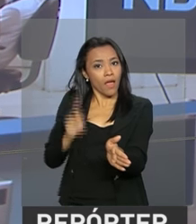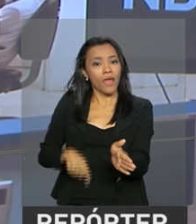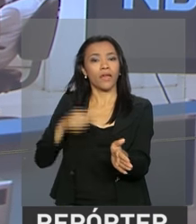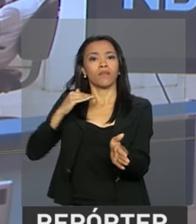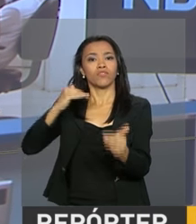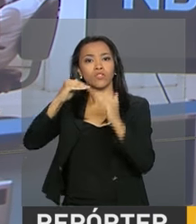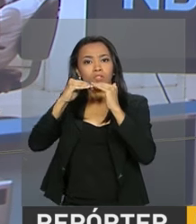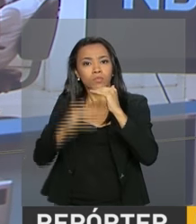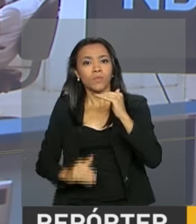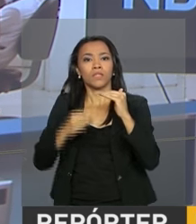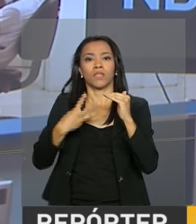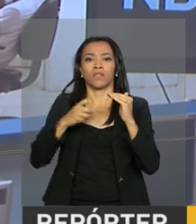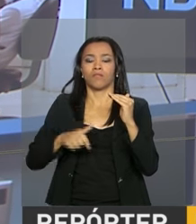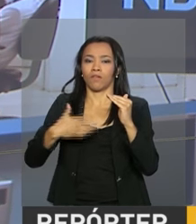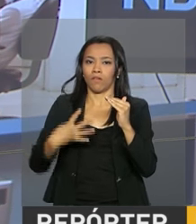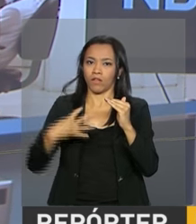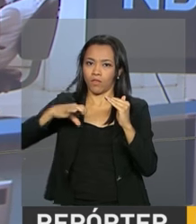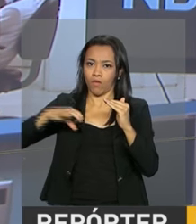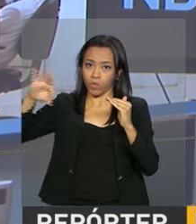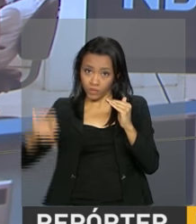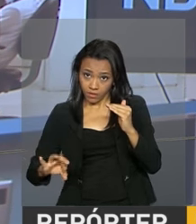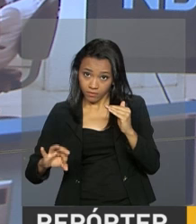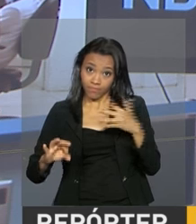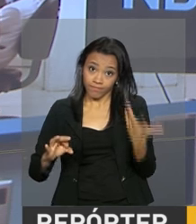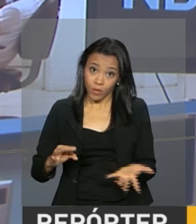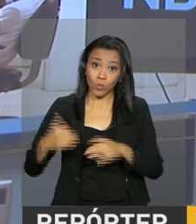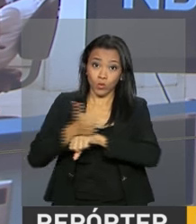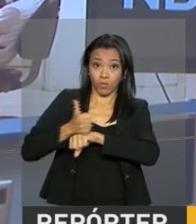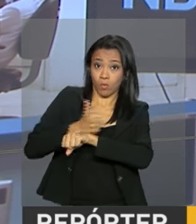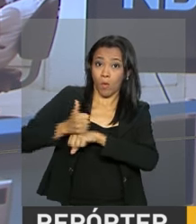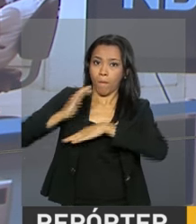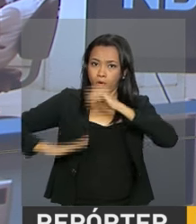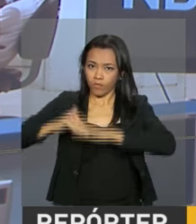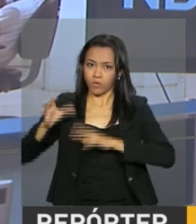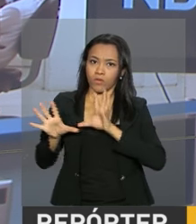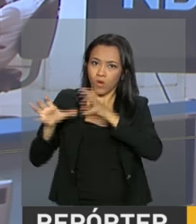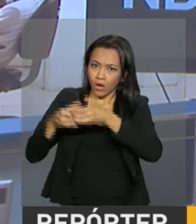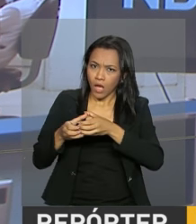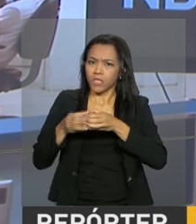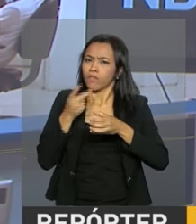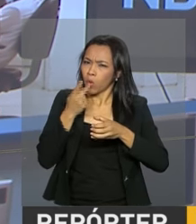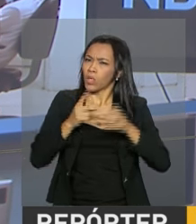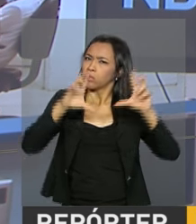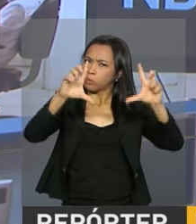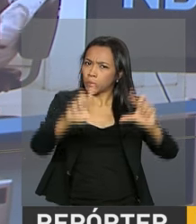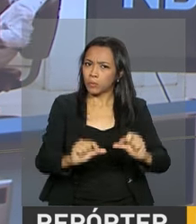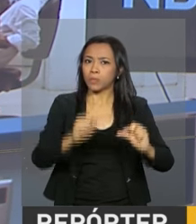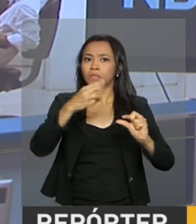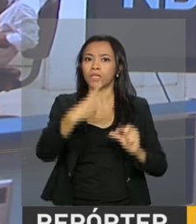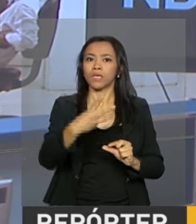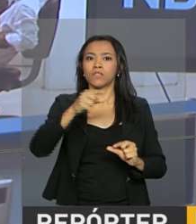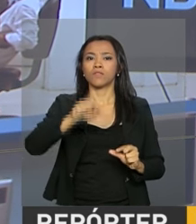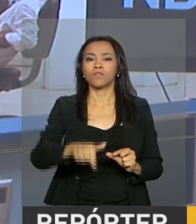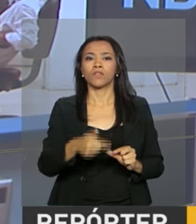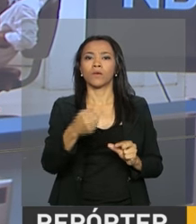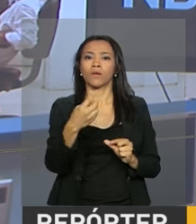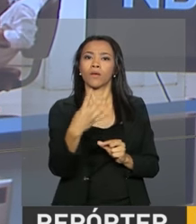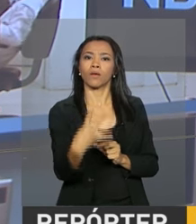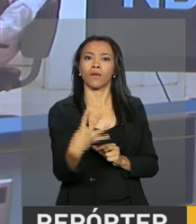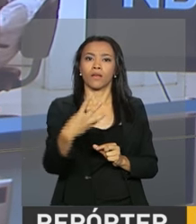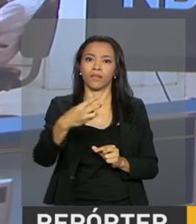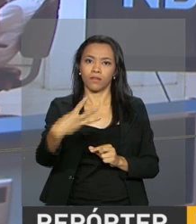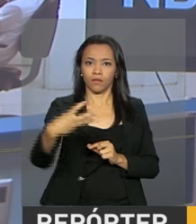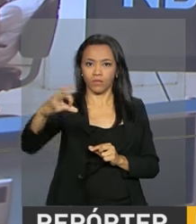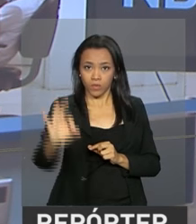de 3,49 por cento usa analistas estimam agora um encolhimento de 3,43